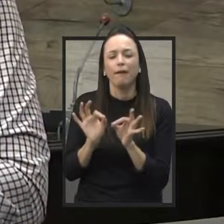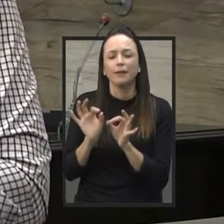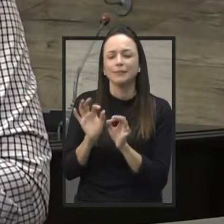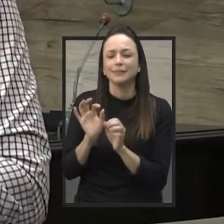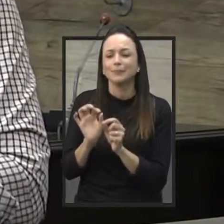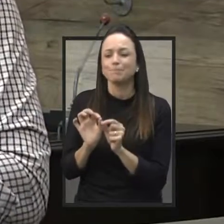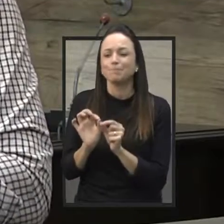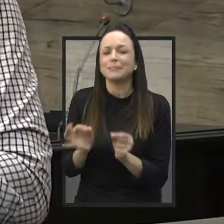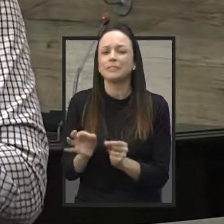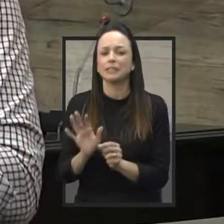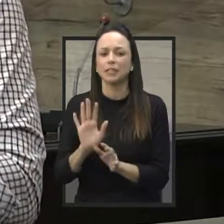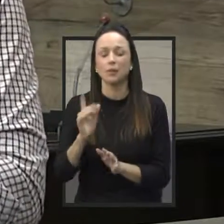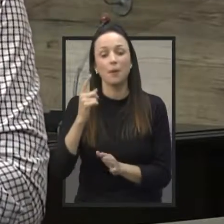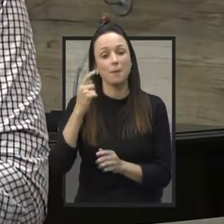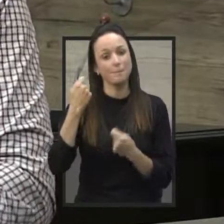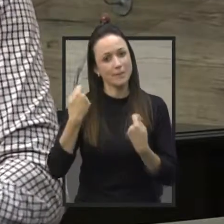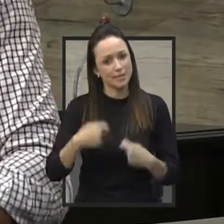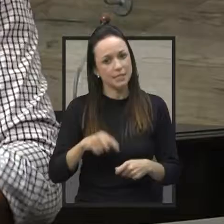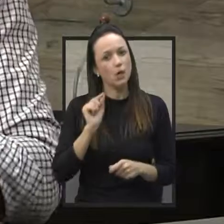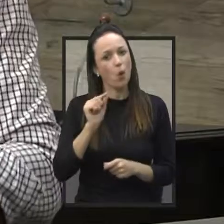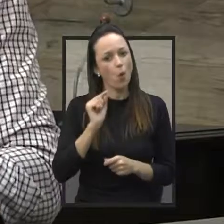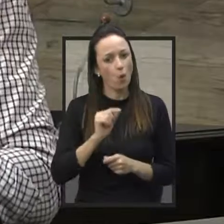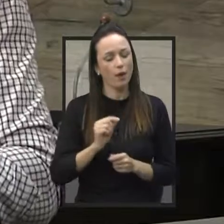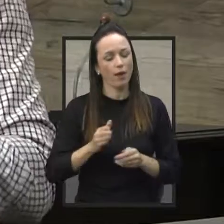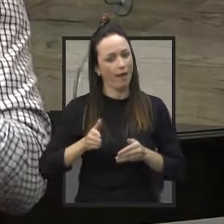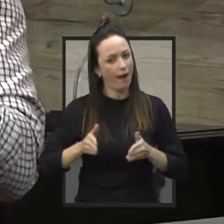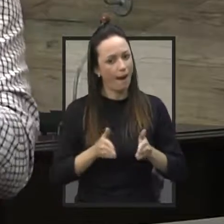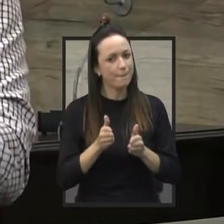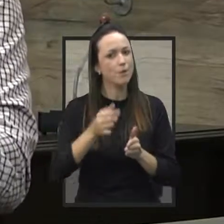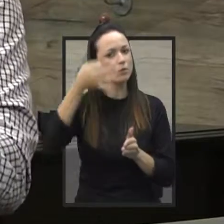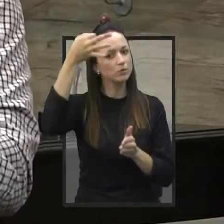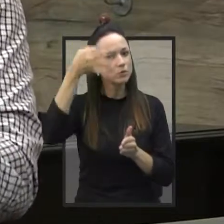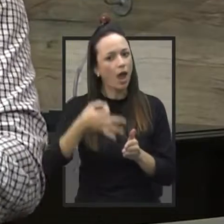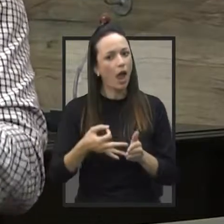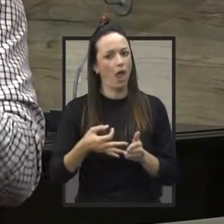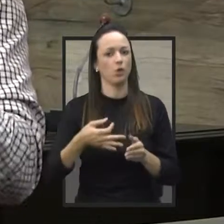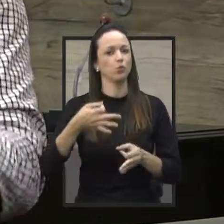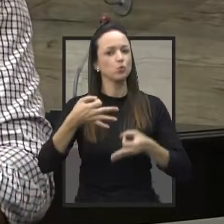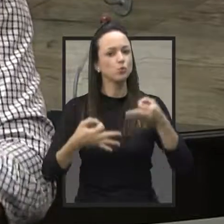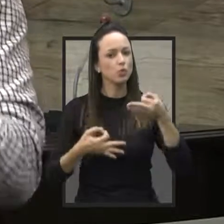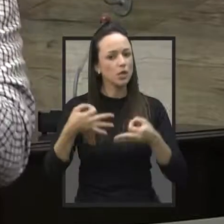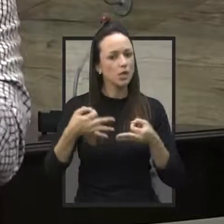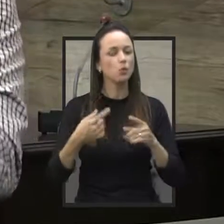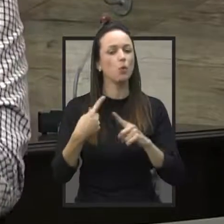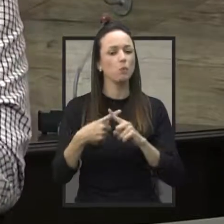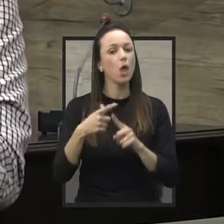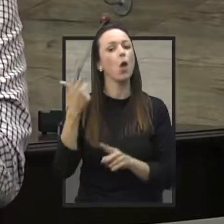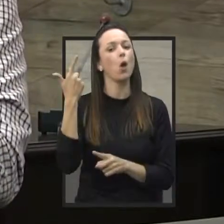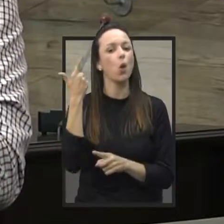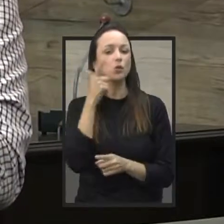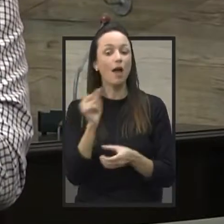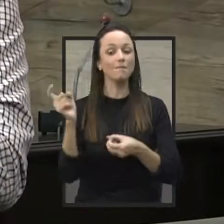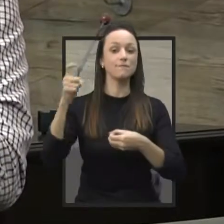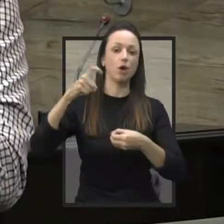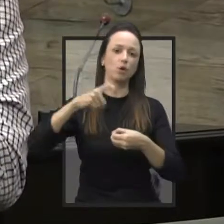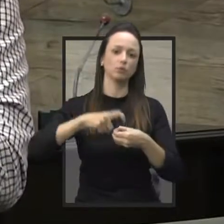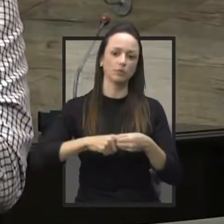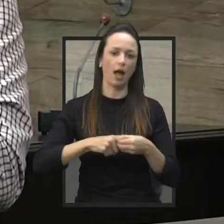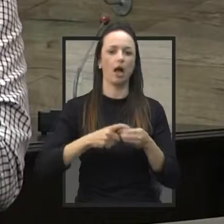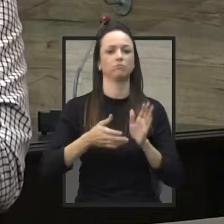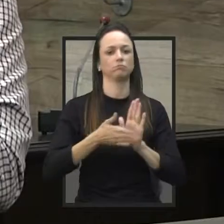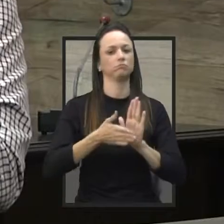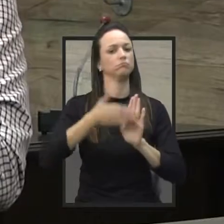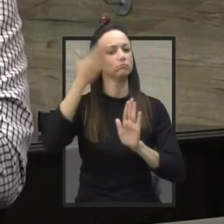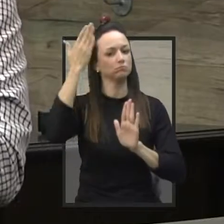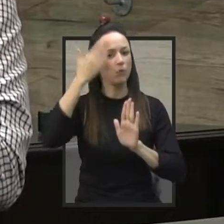A gente precisa buscar os caminhos jurídicos para que a AMAI volte a conseguir prestar contas, e parte disso nós